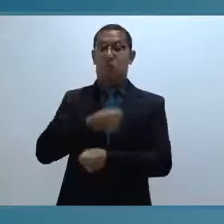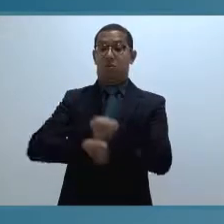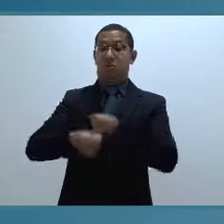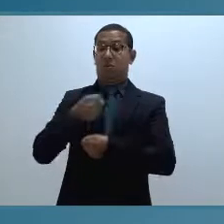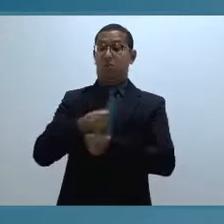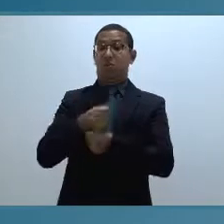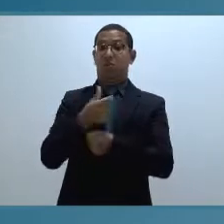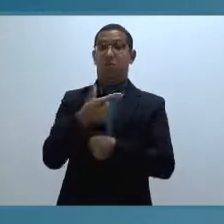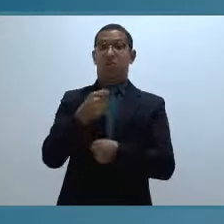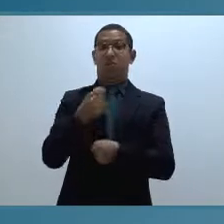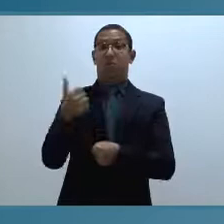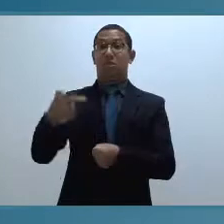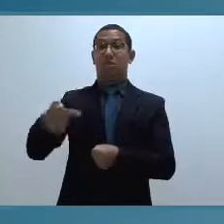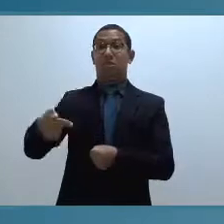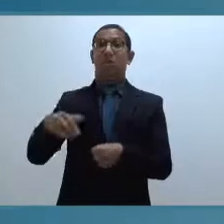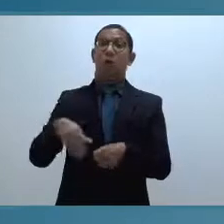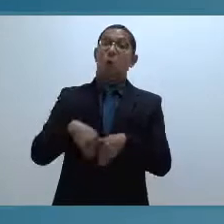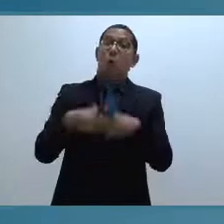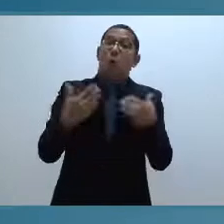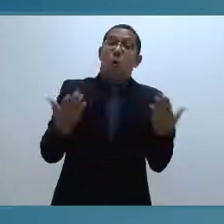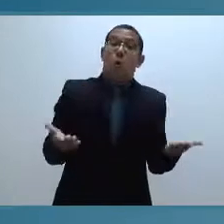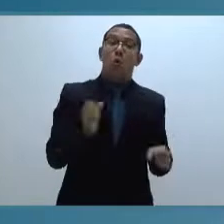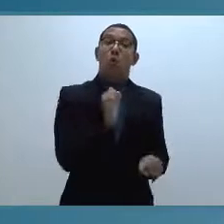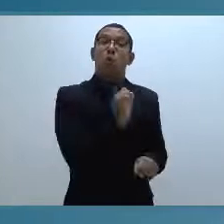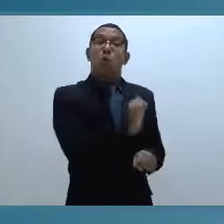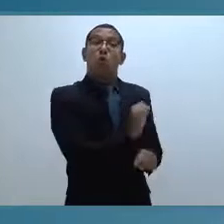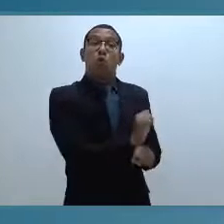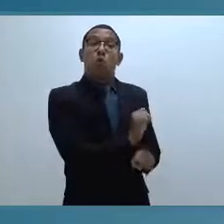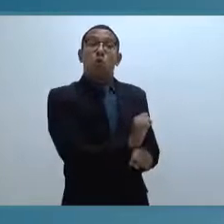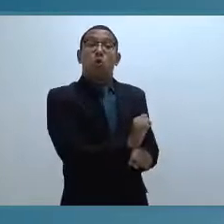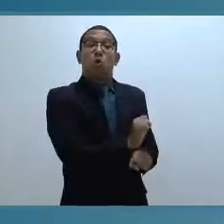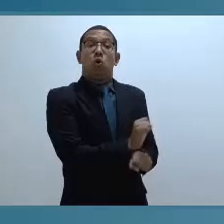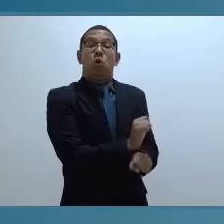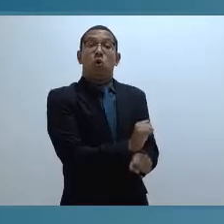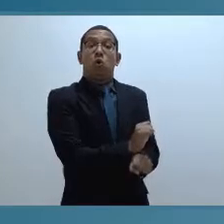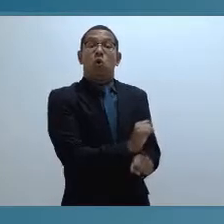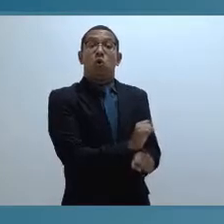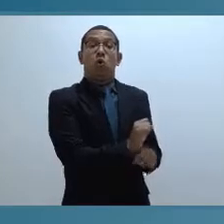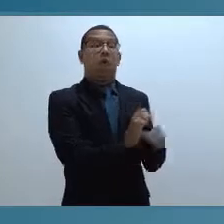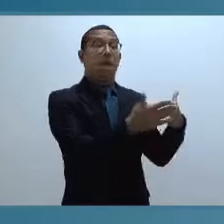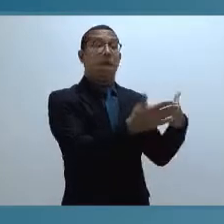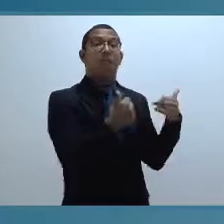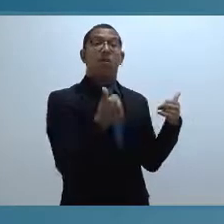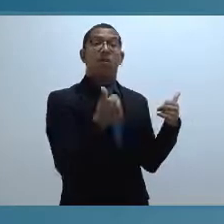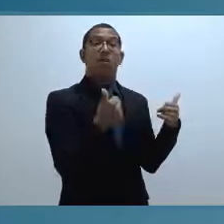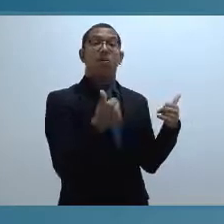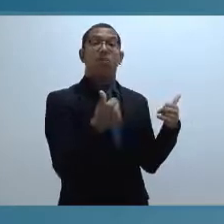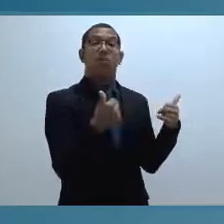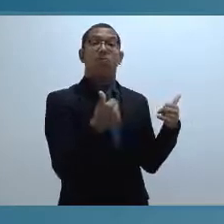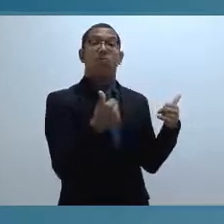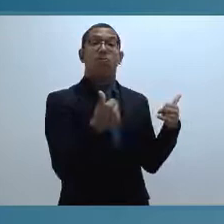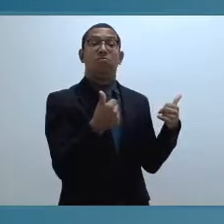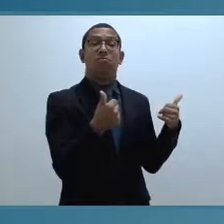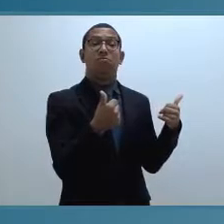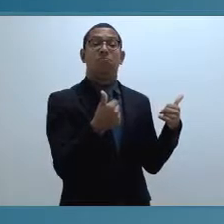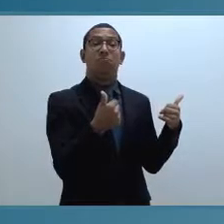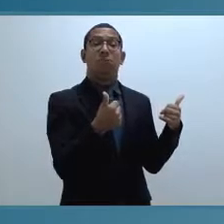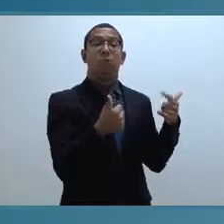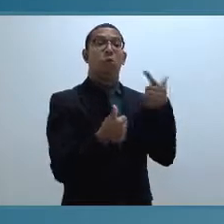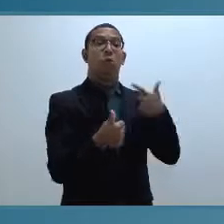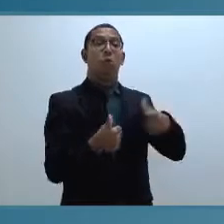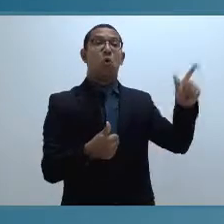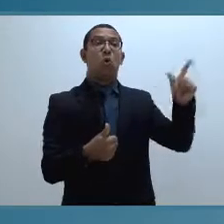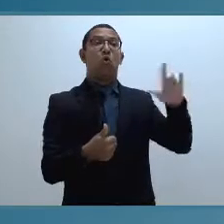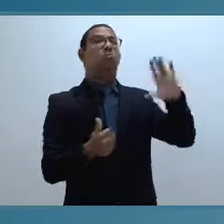22/2017, ou vamos aguardar para apreciar o pedido com a apreciação vinda